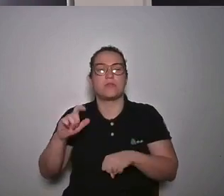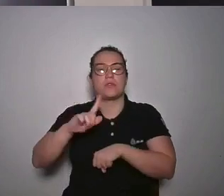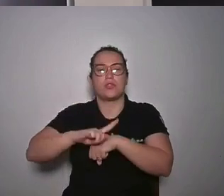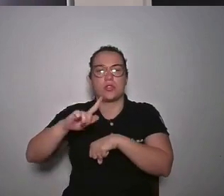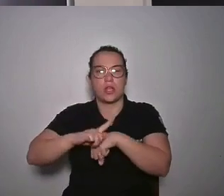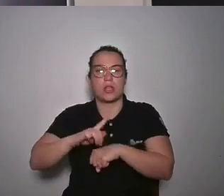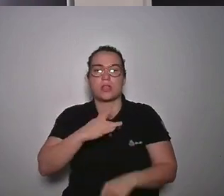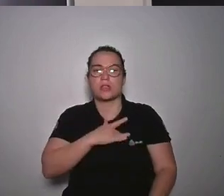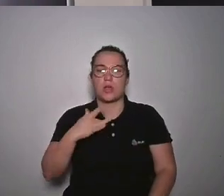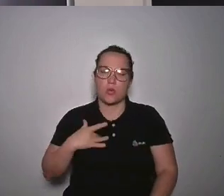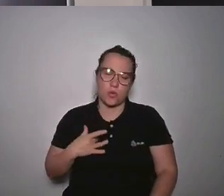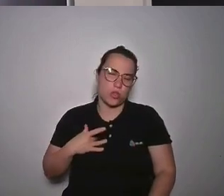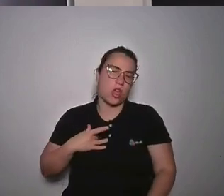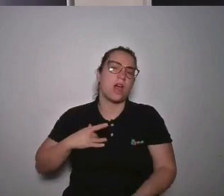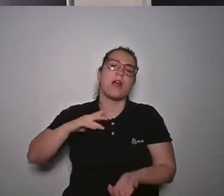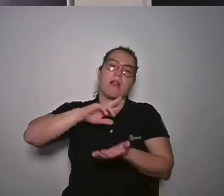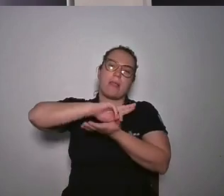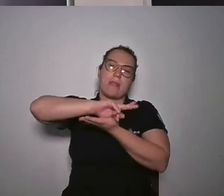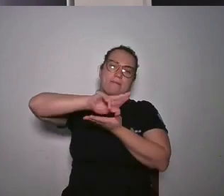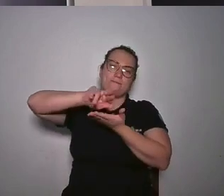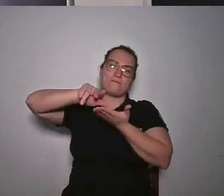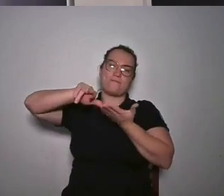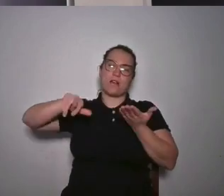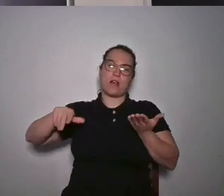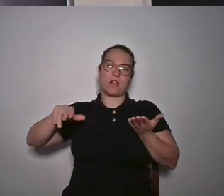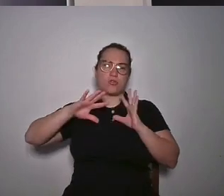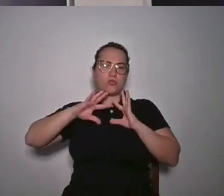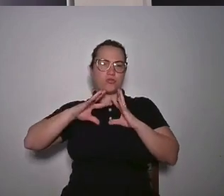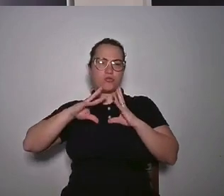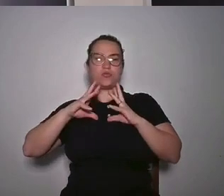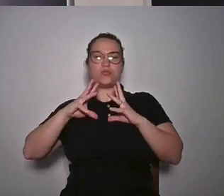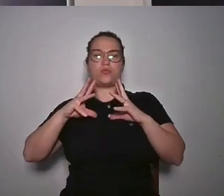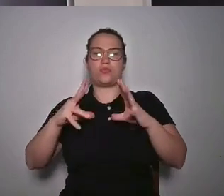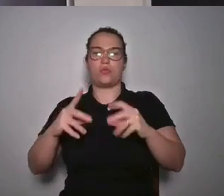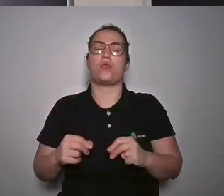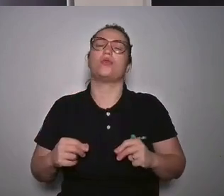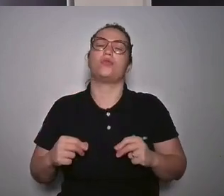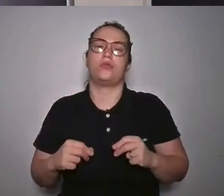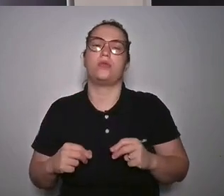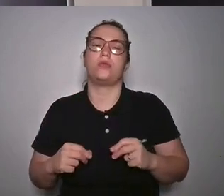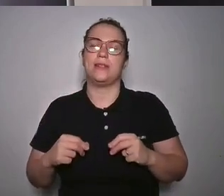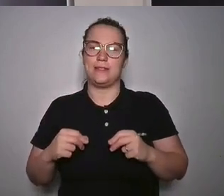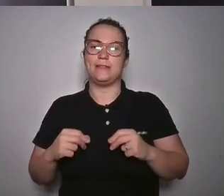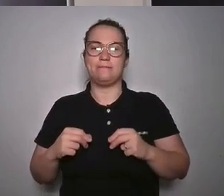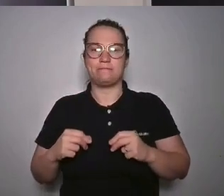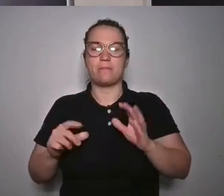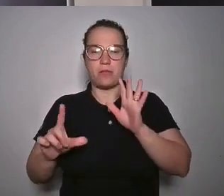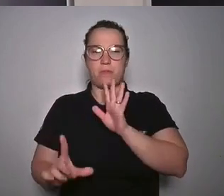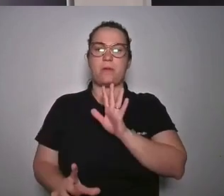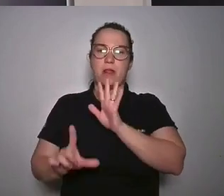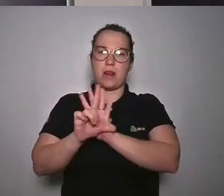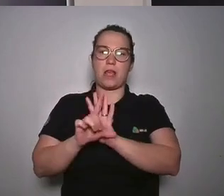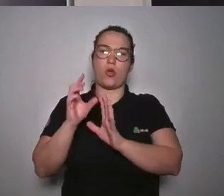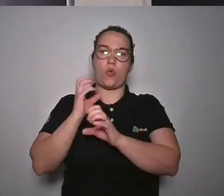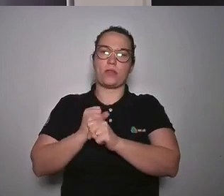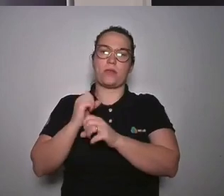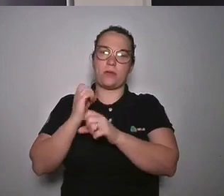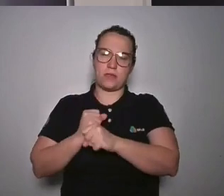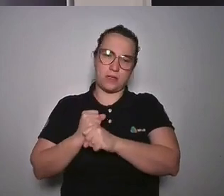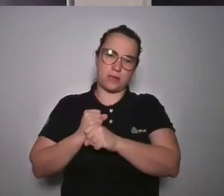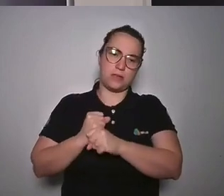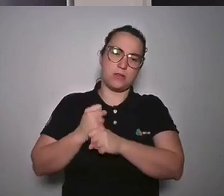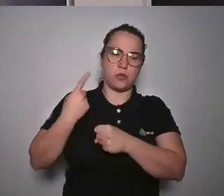Saúde. Então, são vários, todos para que seja montado lei orçamentária. Sistema Municipal